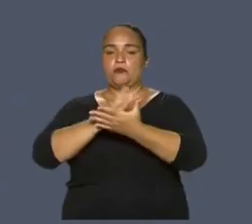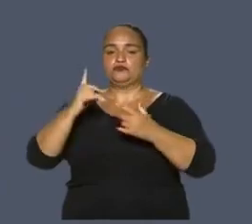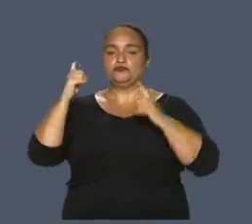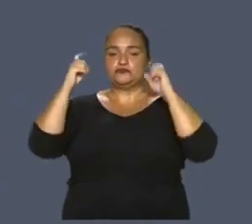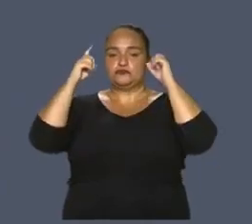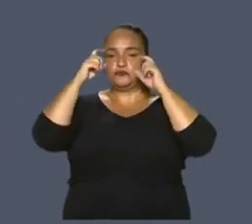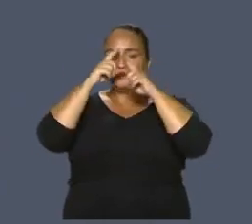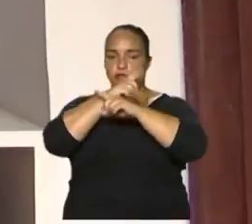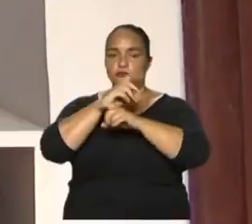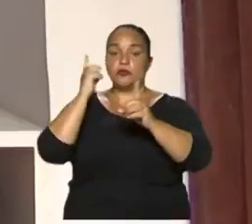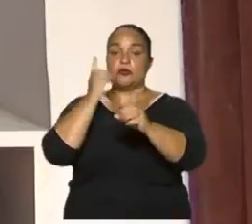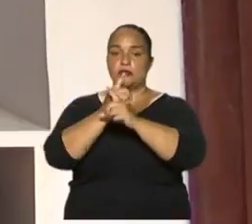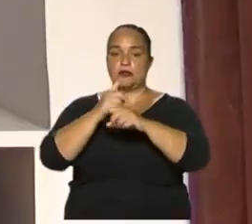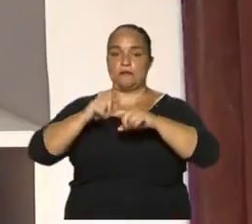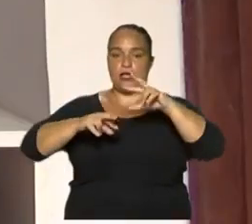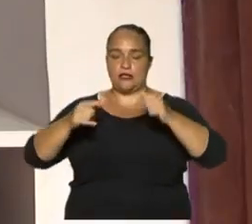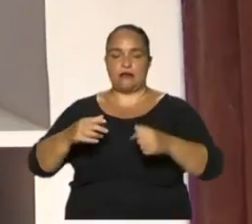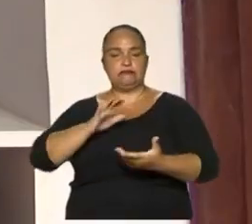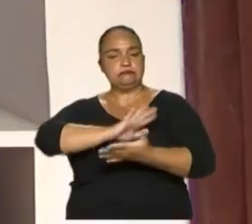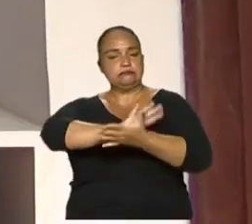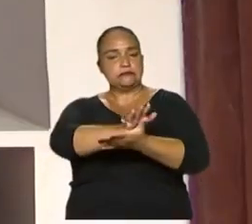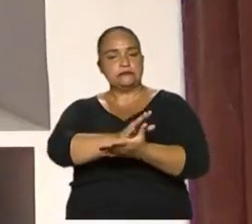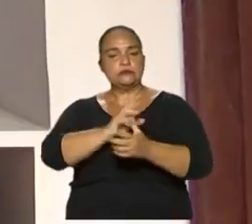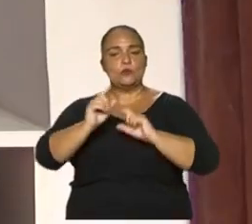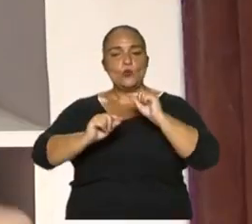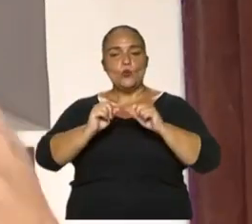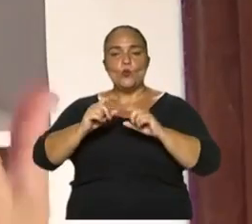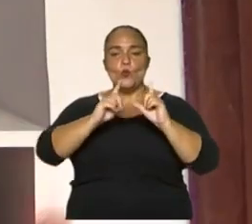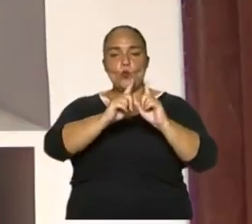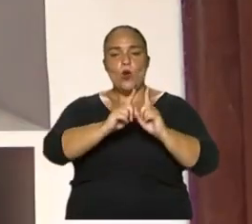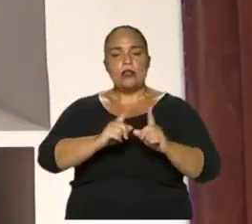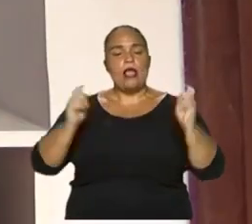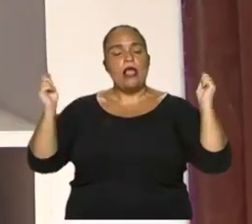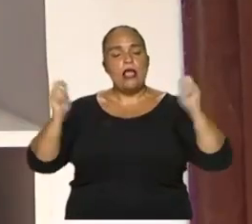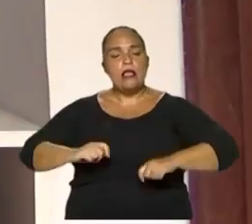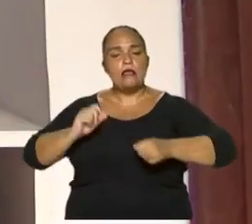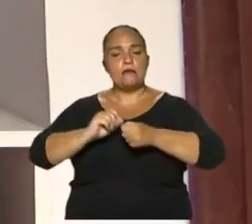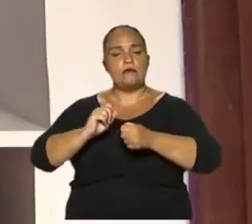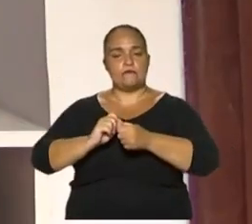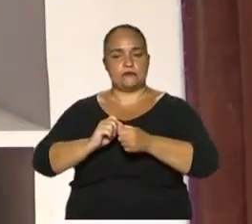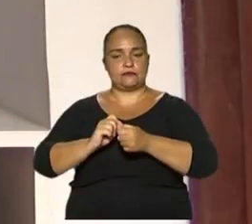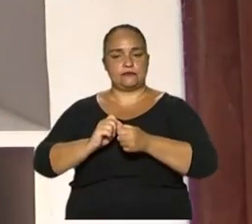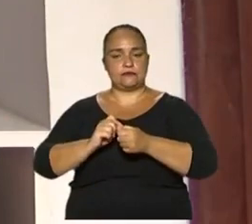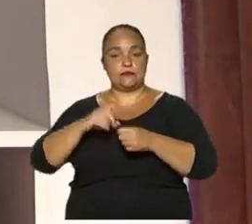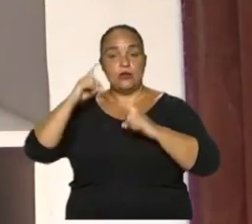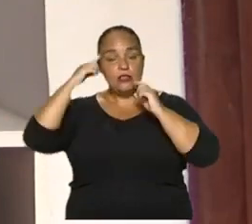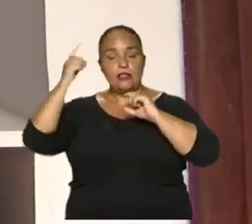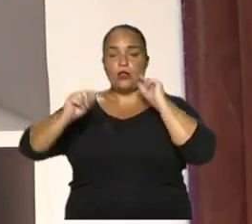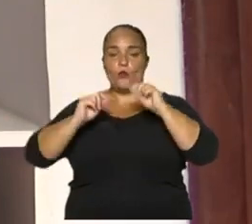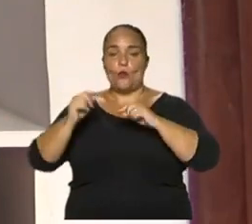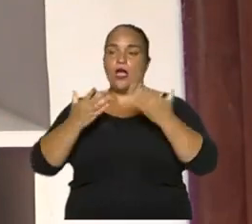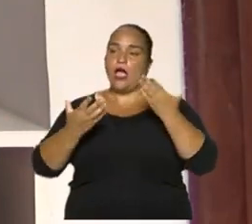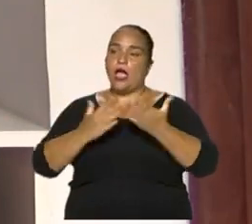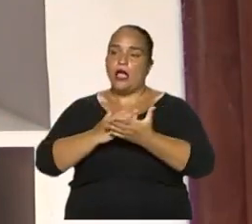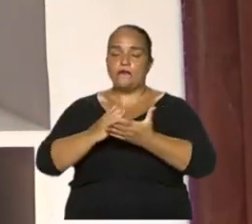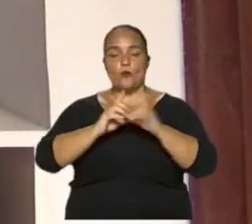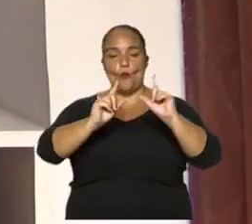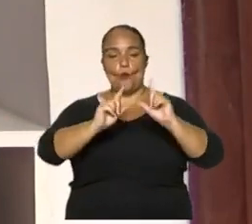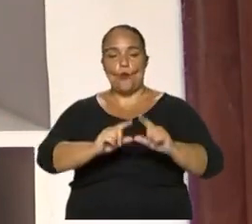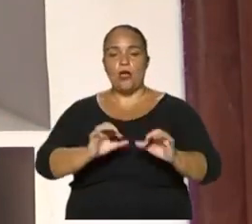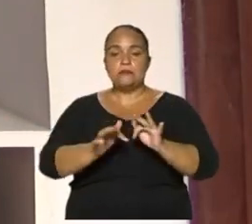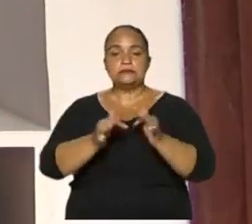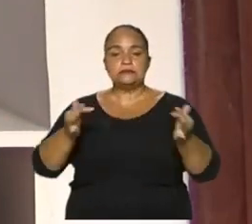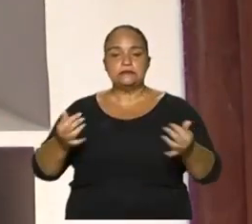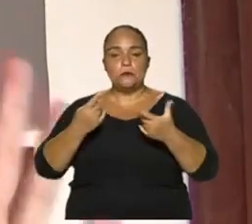material específico. É um preconceito a respeito do que os quadrinhos são capazes. Que é aquela ideia assim, de que às vezes o quadrinho é simplesmente uma